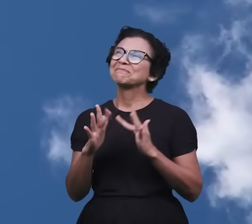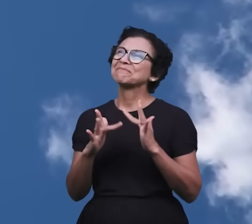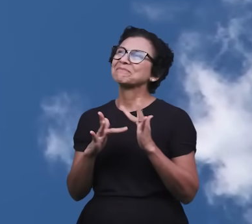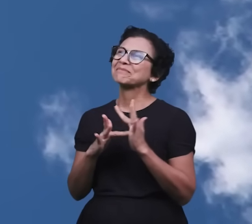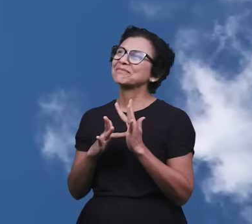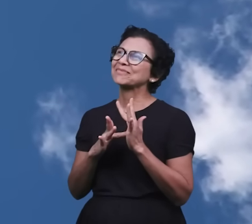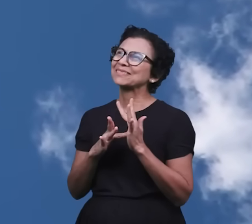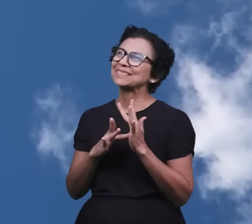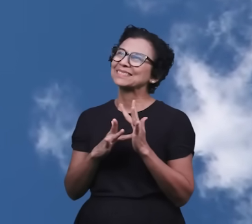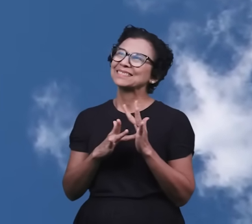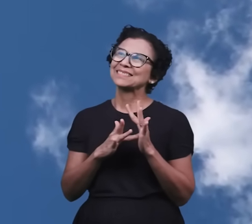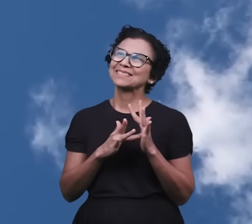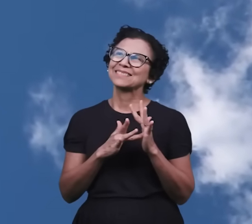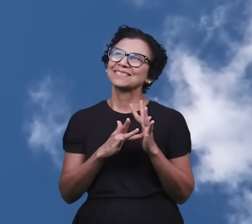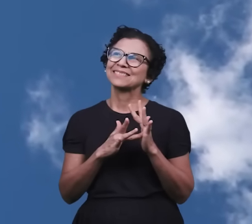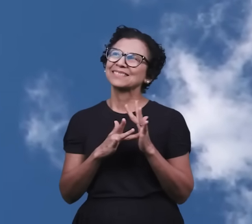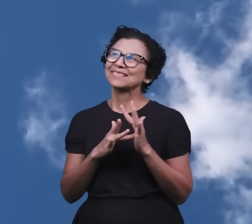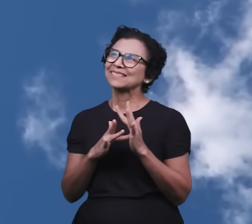Jesus.